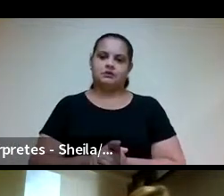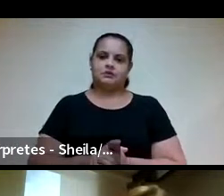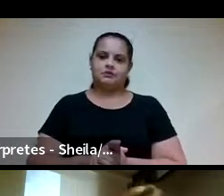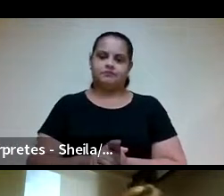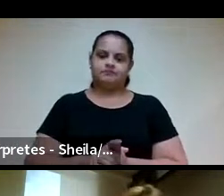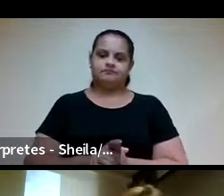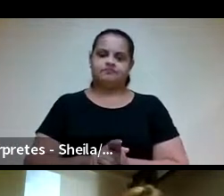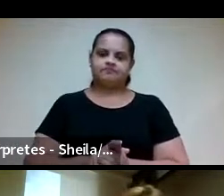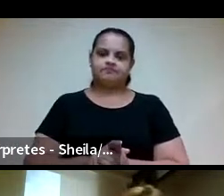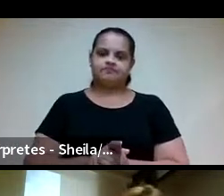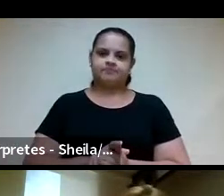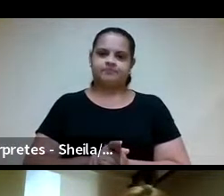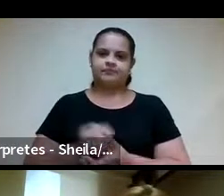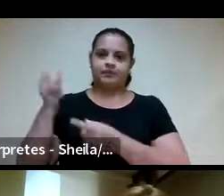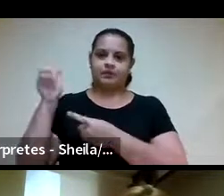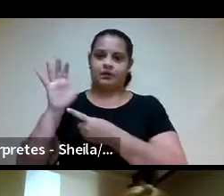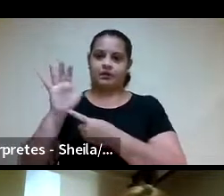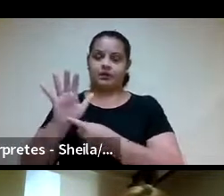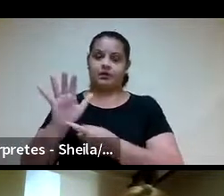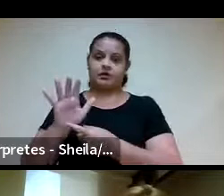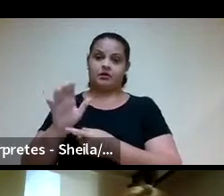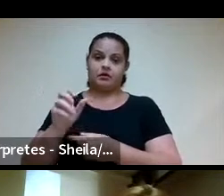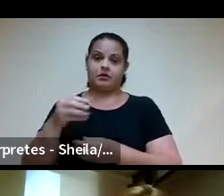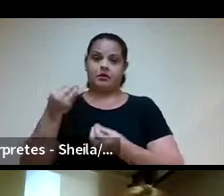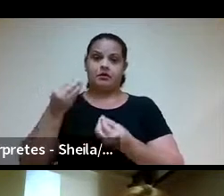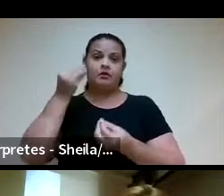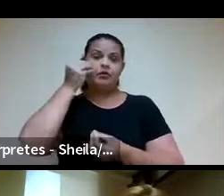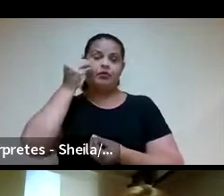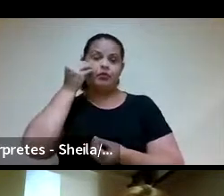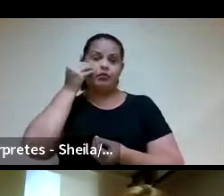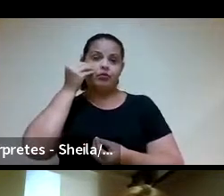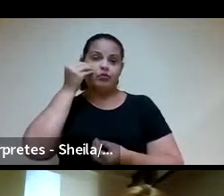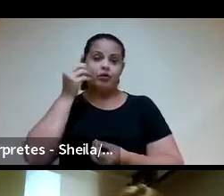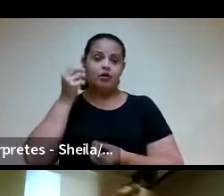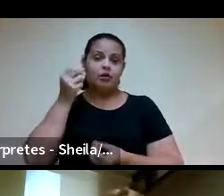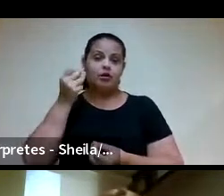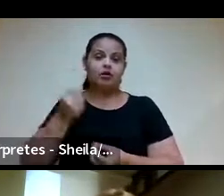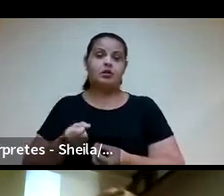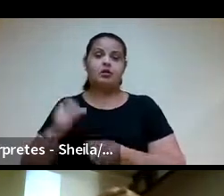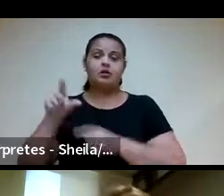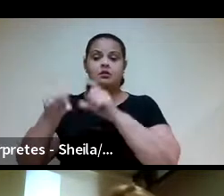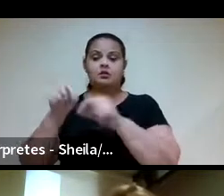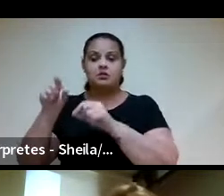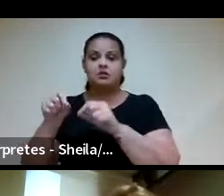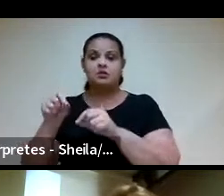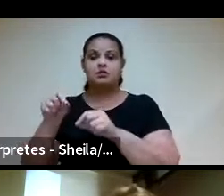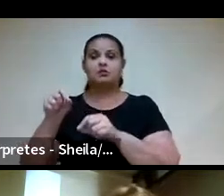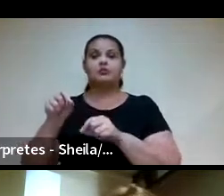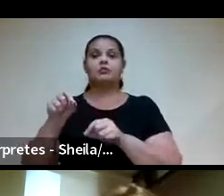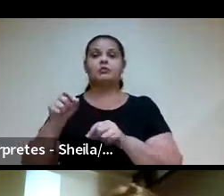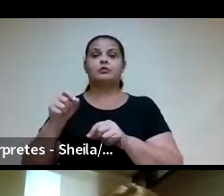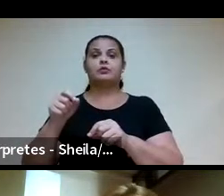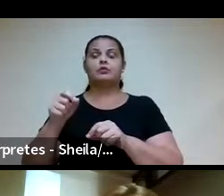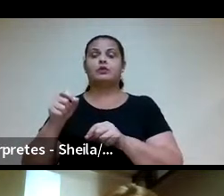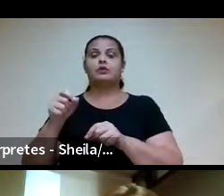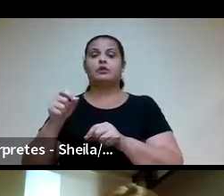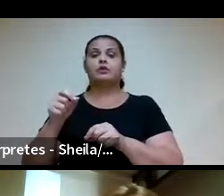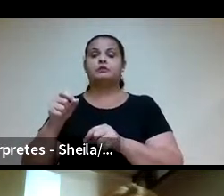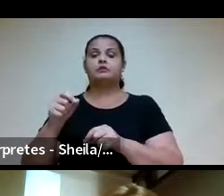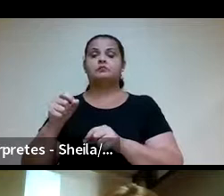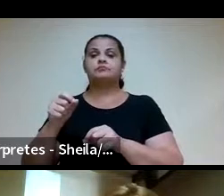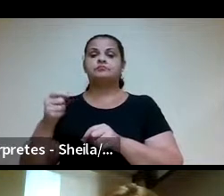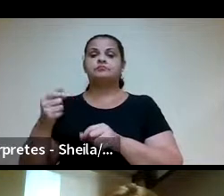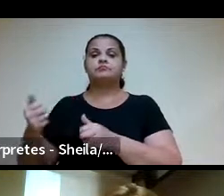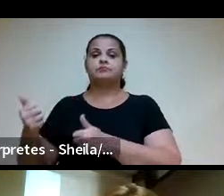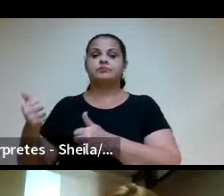viável e me parece ser a solução mais escorreita, de fato, a determinação de comparecimento por parte